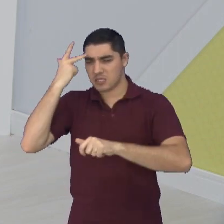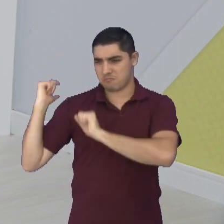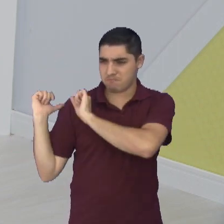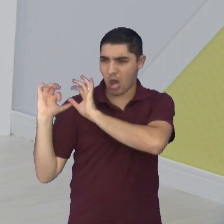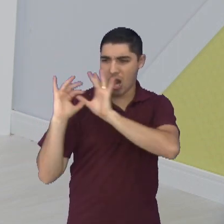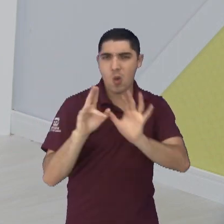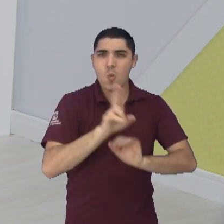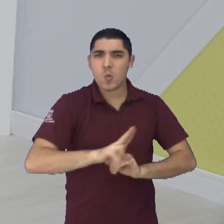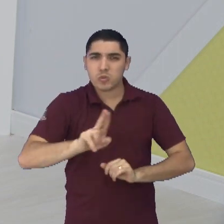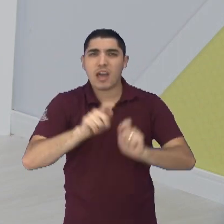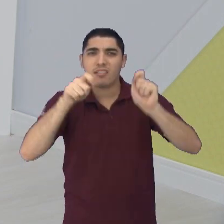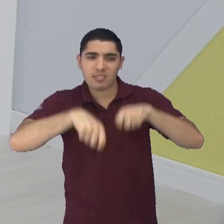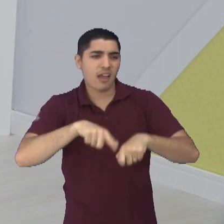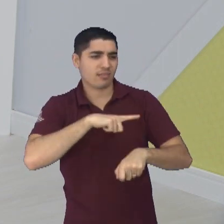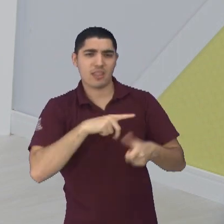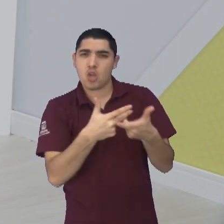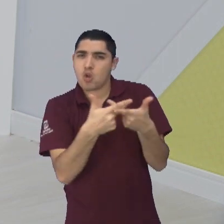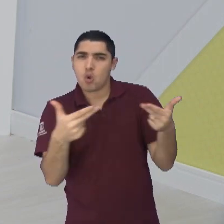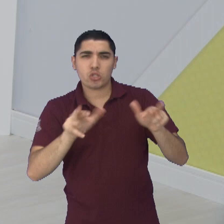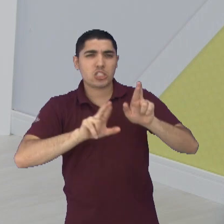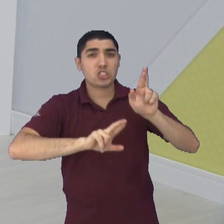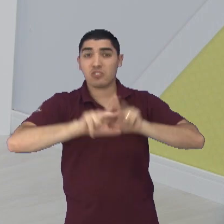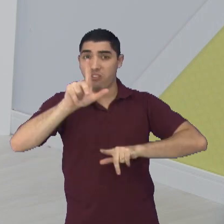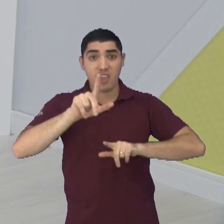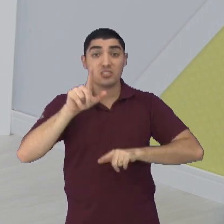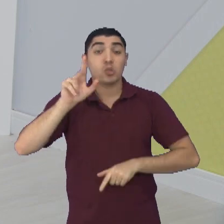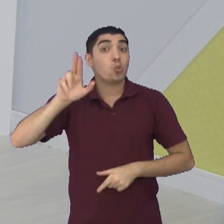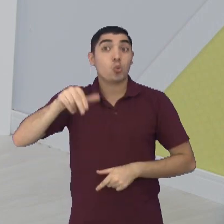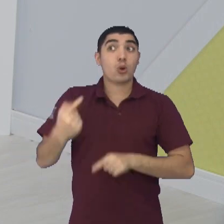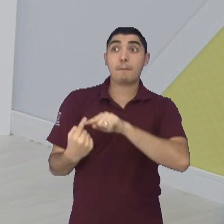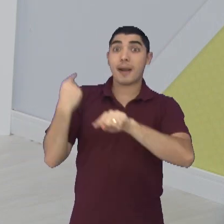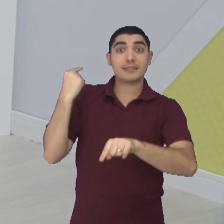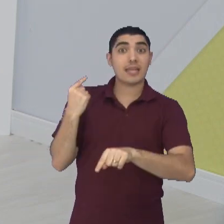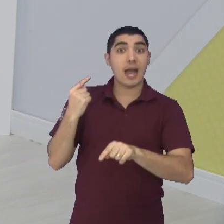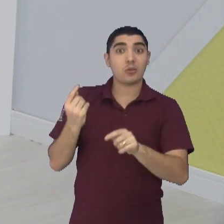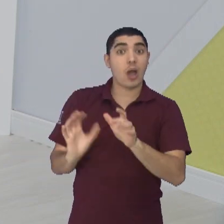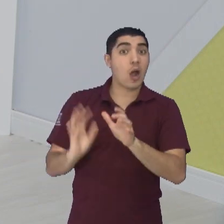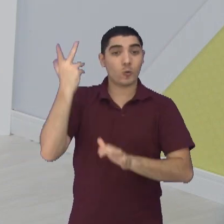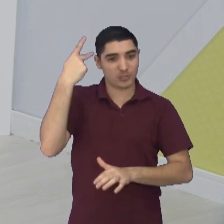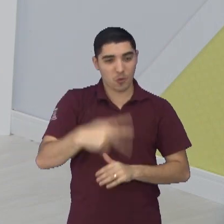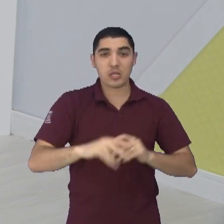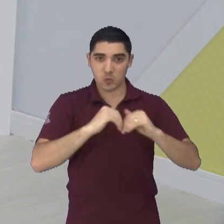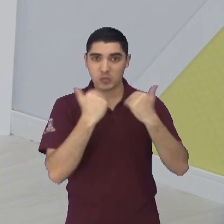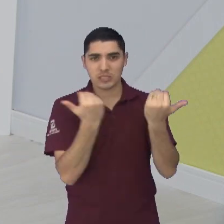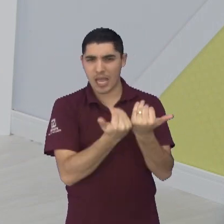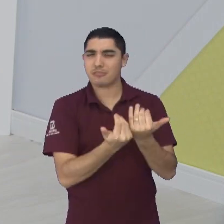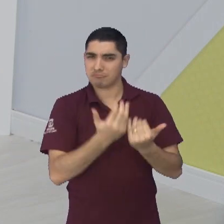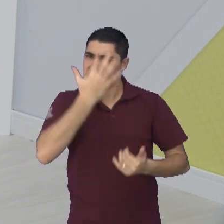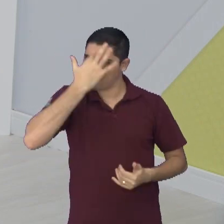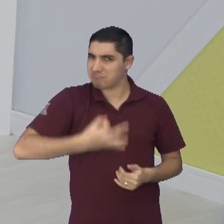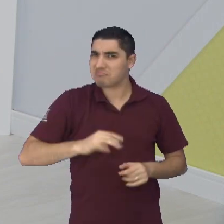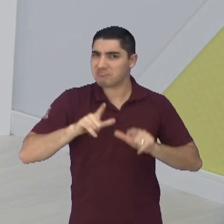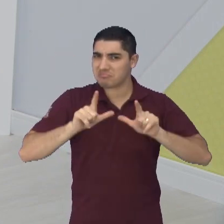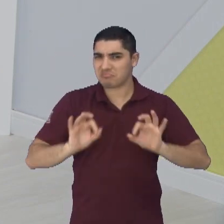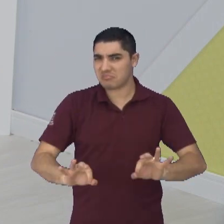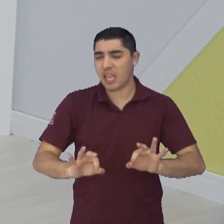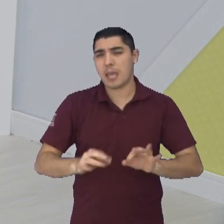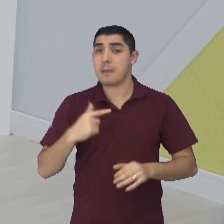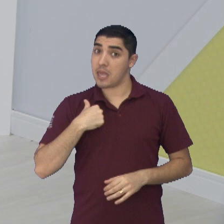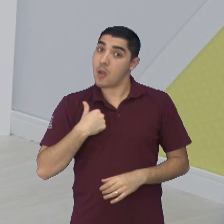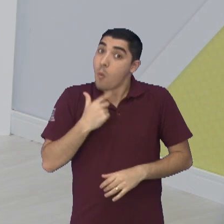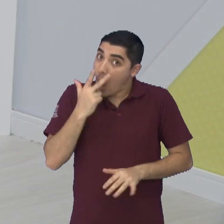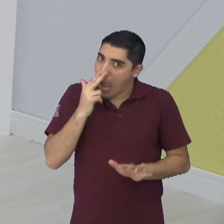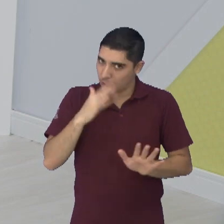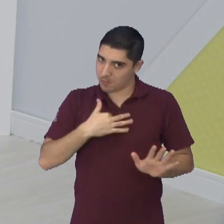coisas diferentes lá, coisas jamais vistas aqui na cidade, não tenho dúvida que isso vai acontecer. Não é informação, é só um achismo meu,